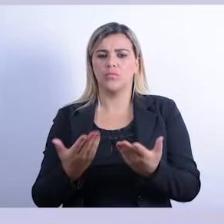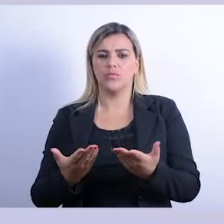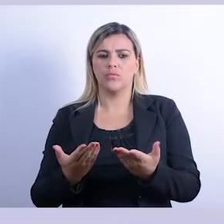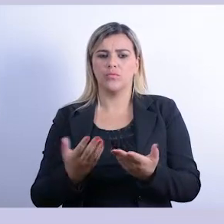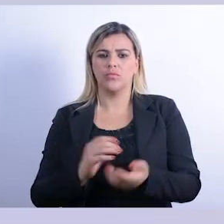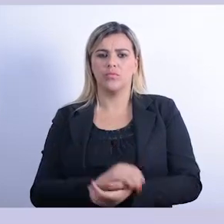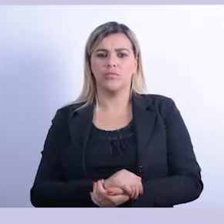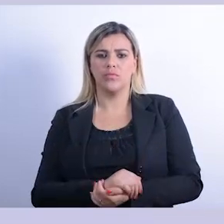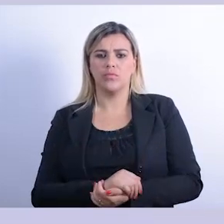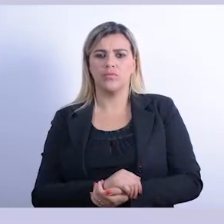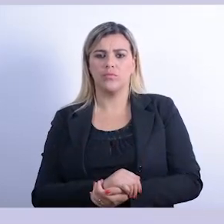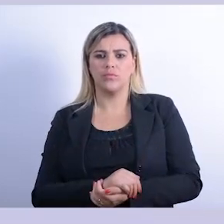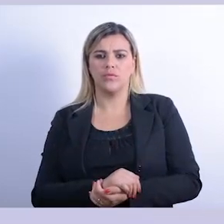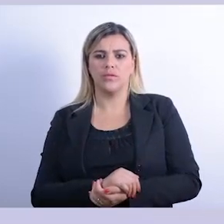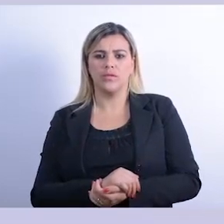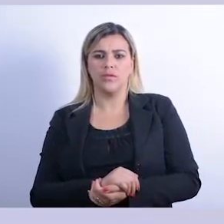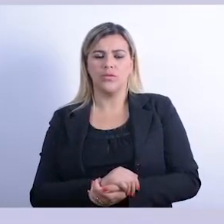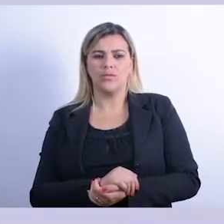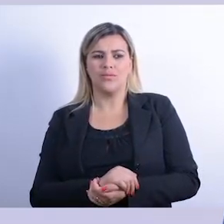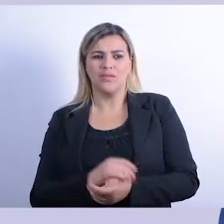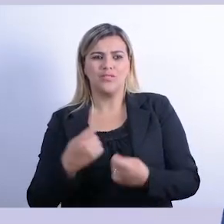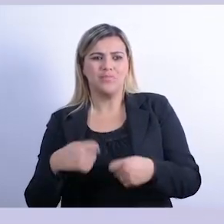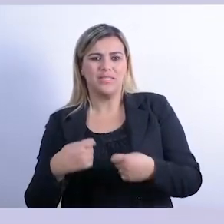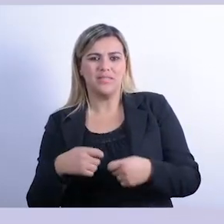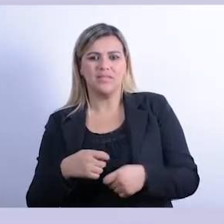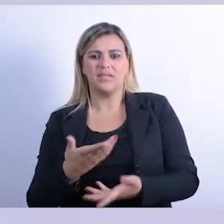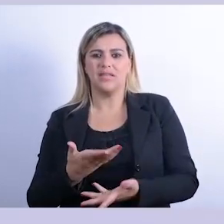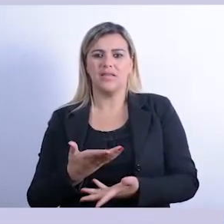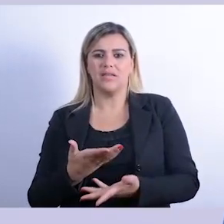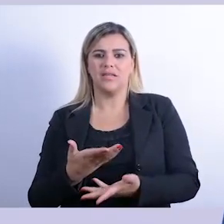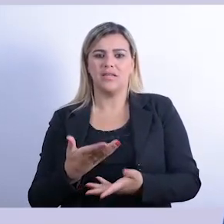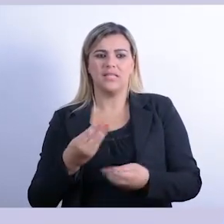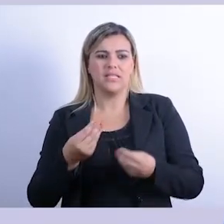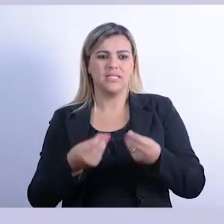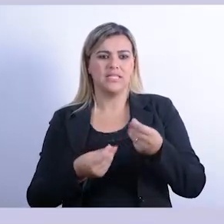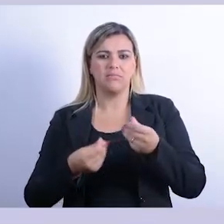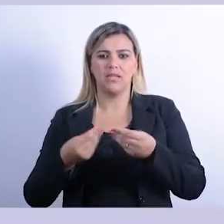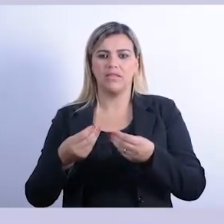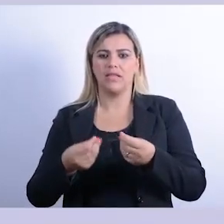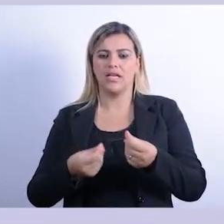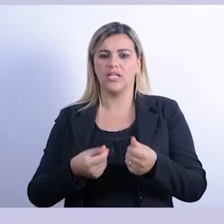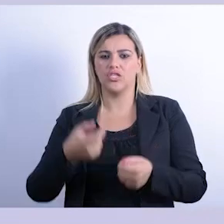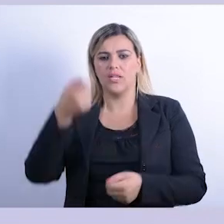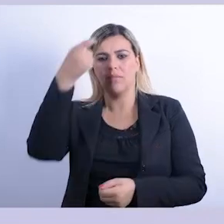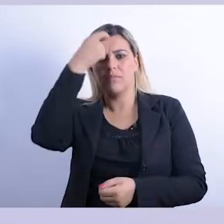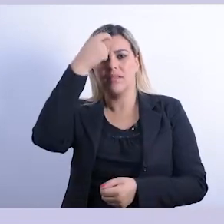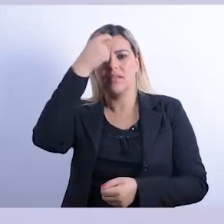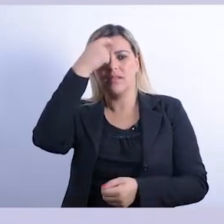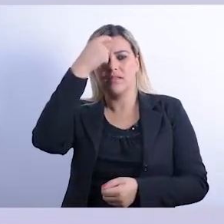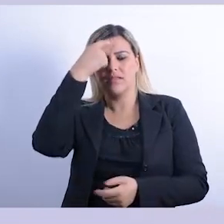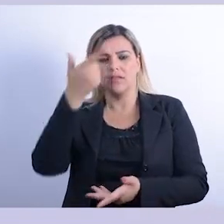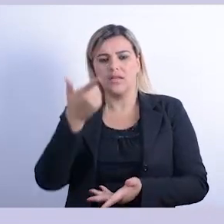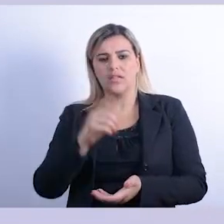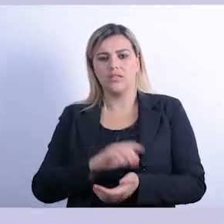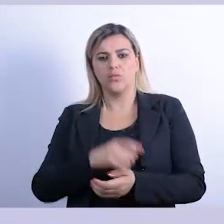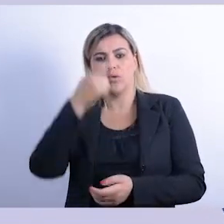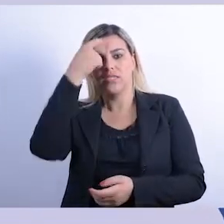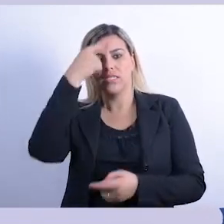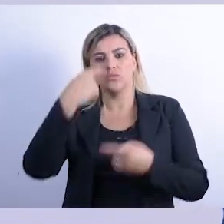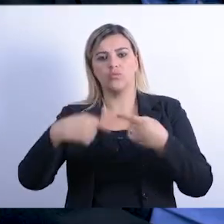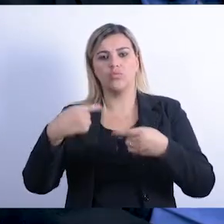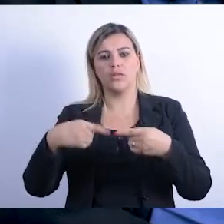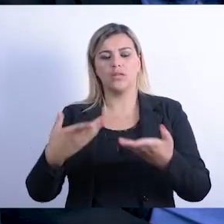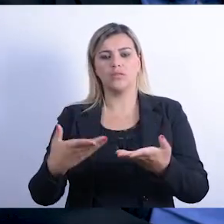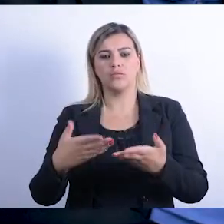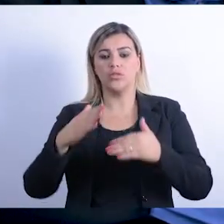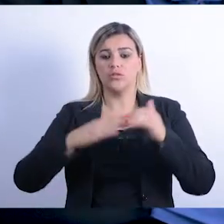que o tanto que a gente depende, né, da sensibilidade política, da articulação dos profissionais, igual